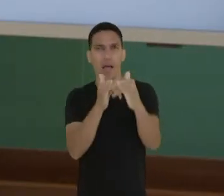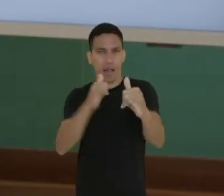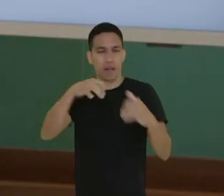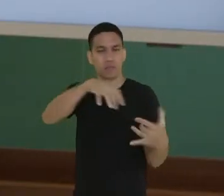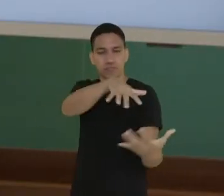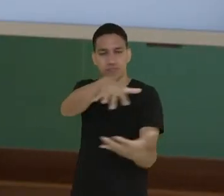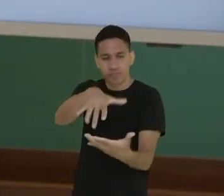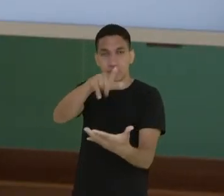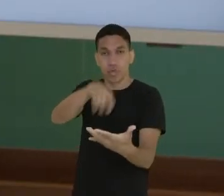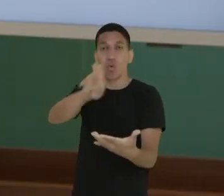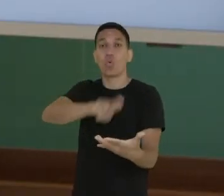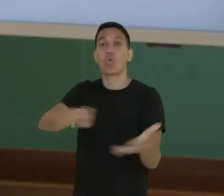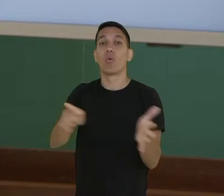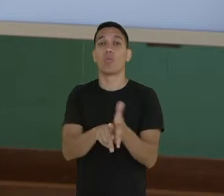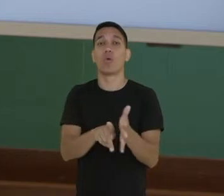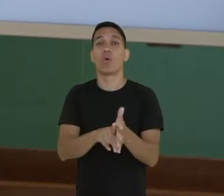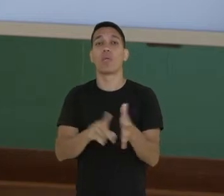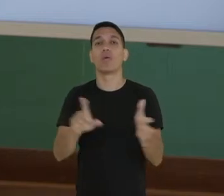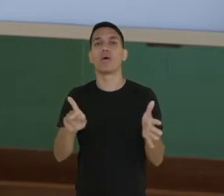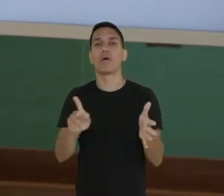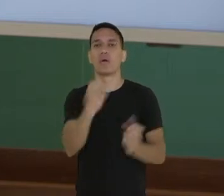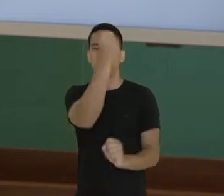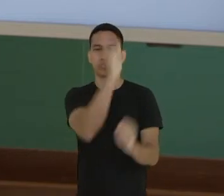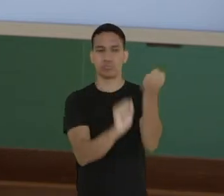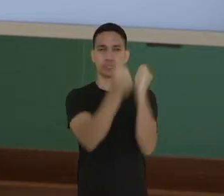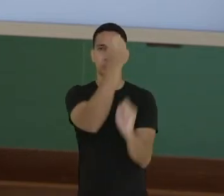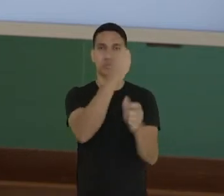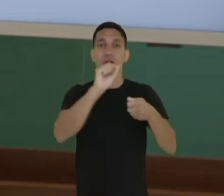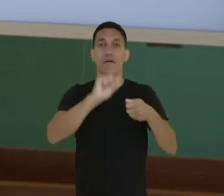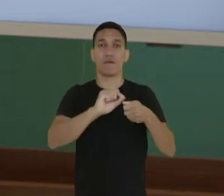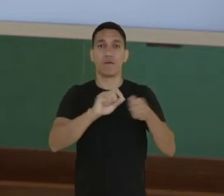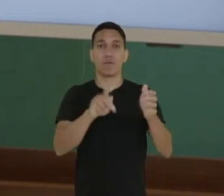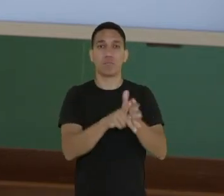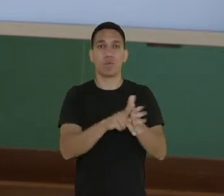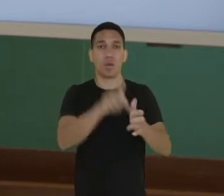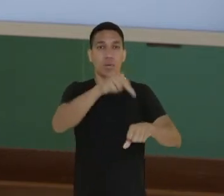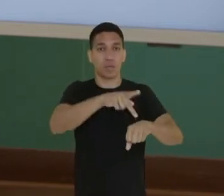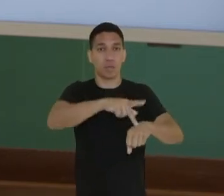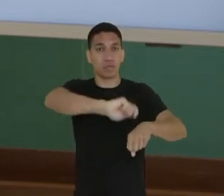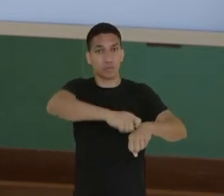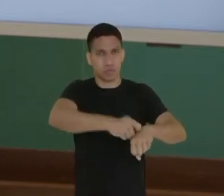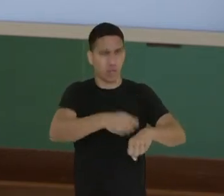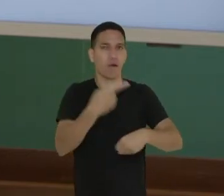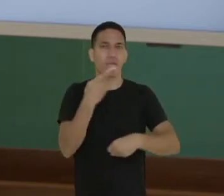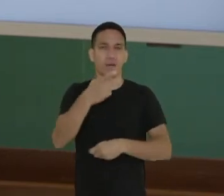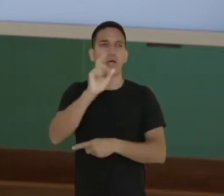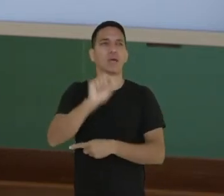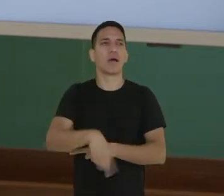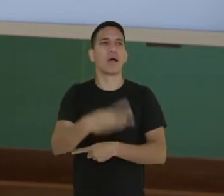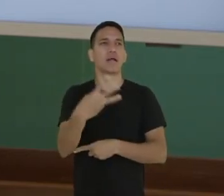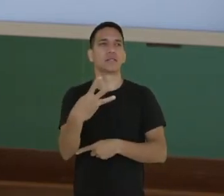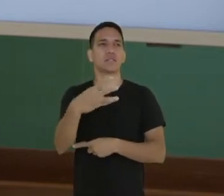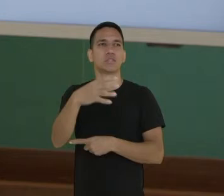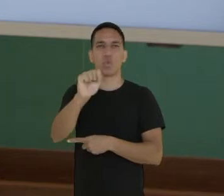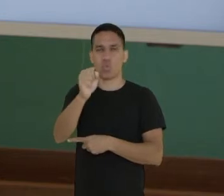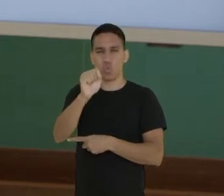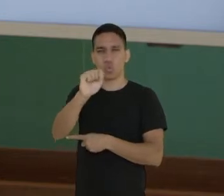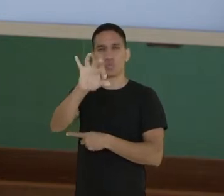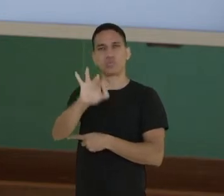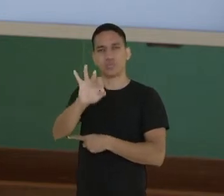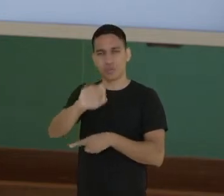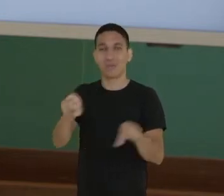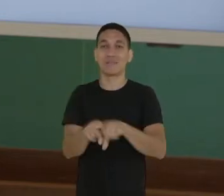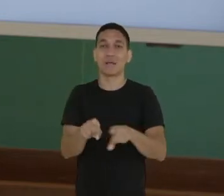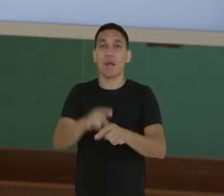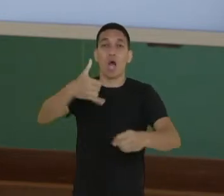mundo, ela vem de origem de usinas movidas a carvão, né, como falei, 38%, energia oriunda de óleo, né, no caso o